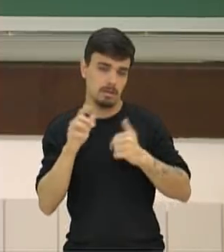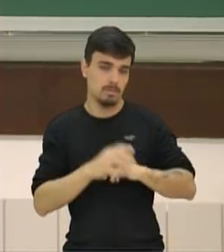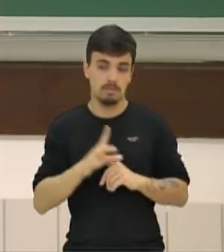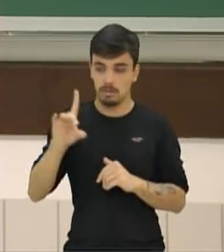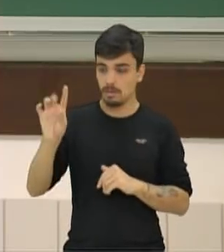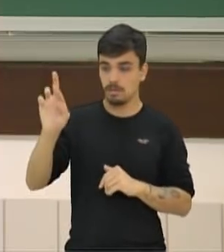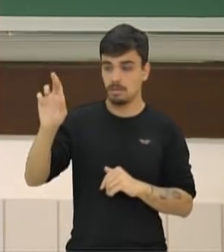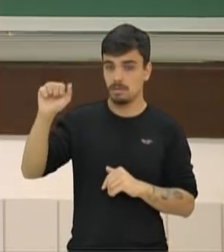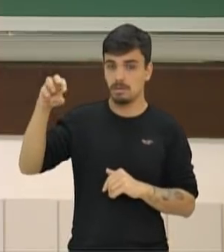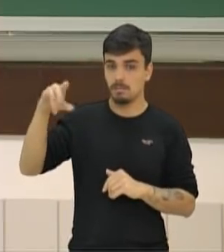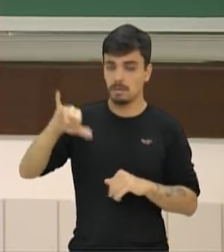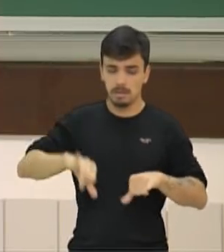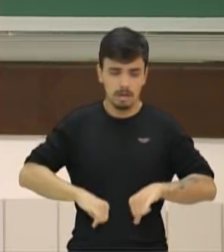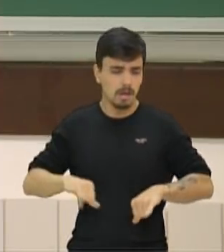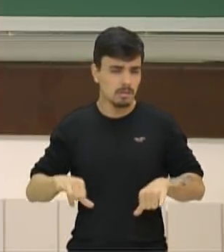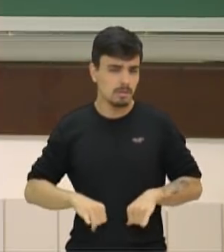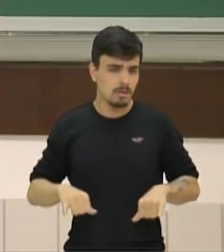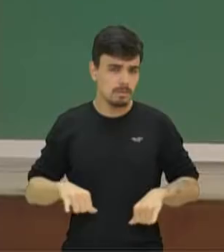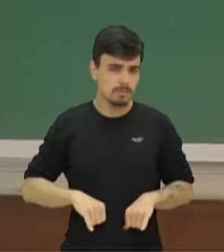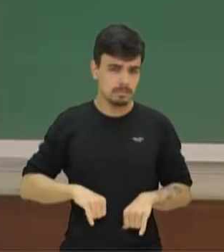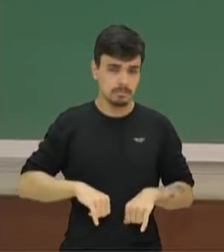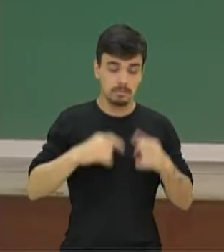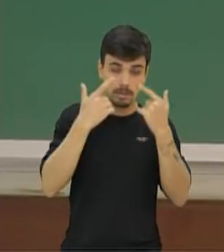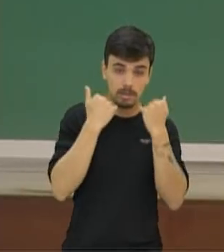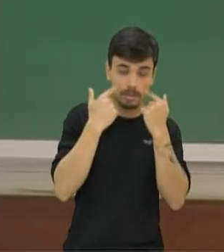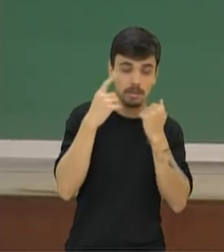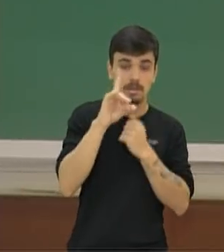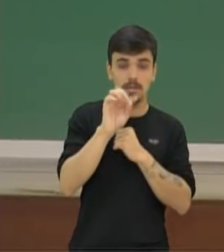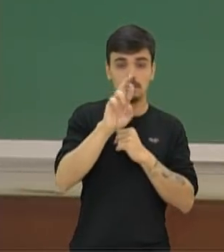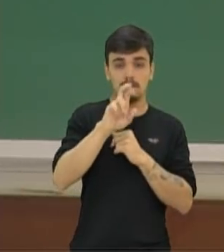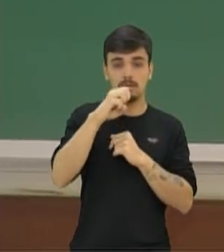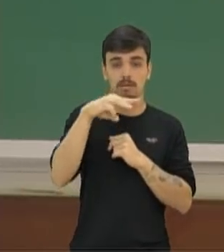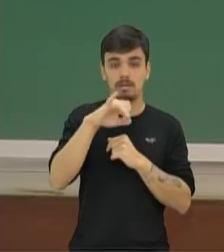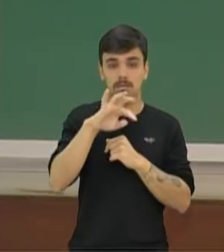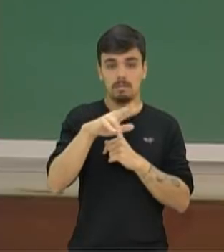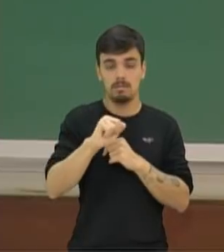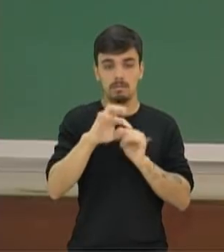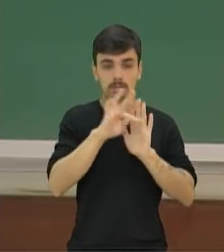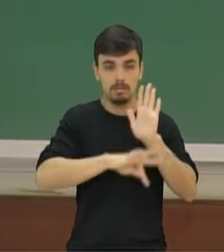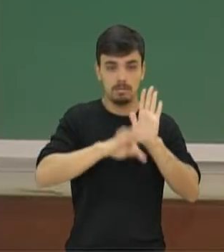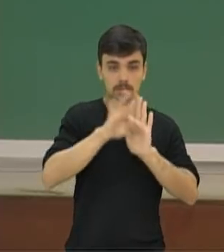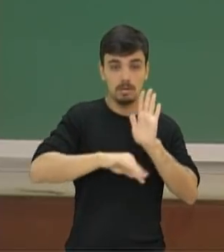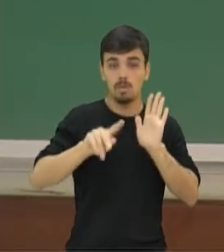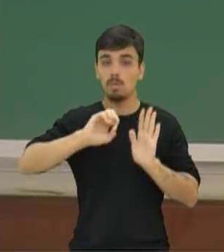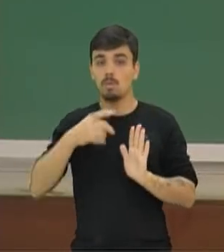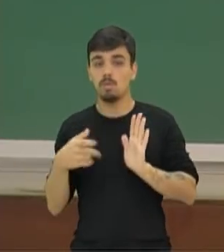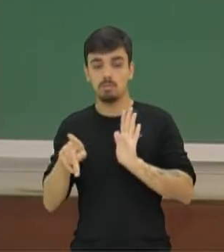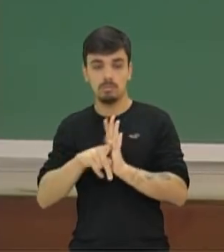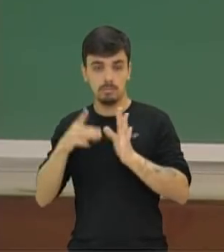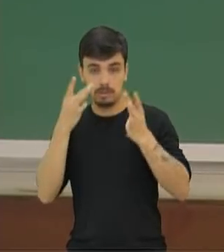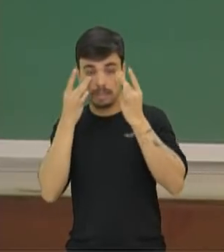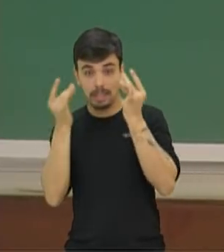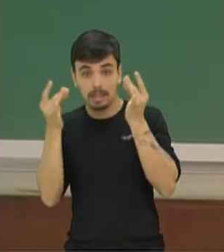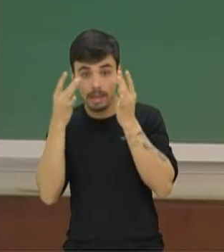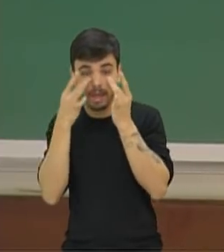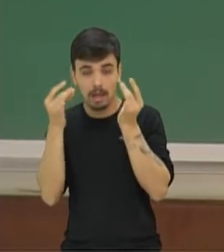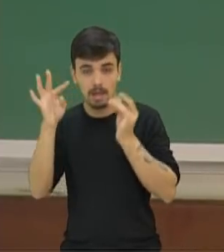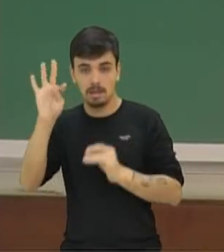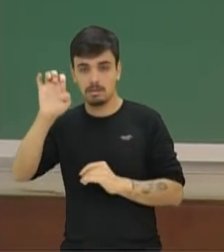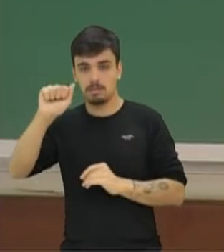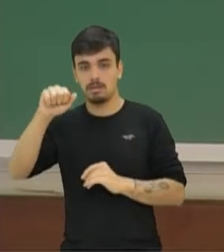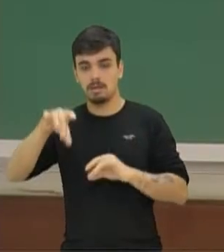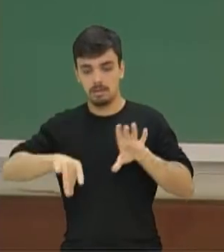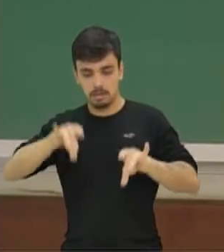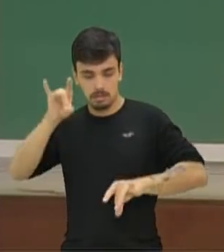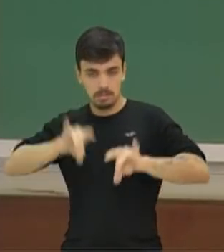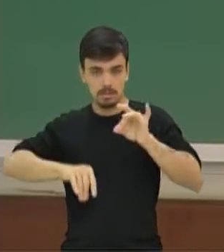eu sofro! Não, né? Texto dramático tem a ver com textos de teatro, ou seja, são textos que propõem, né,